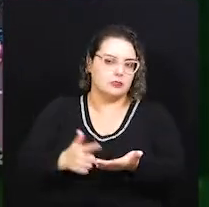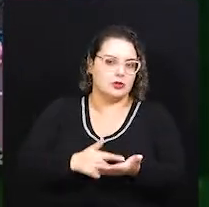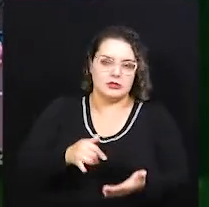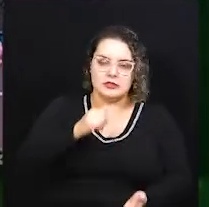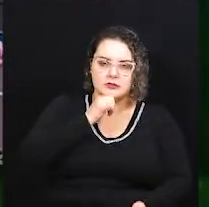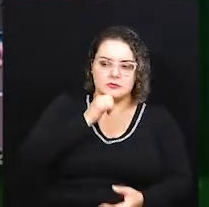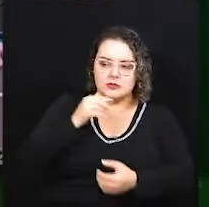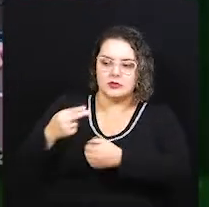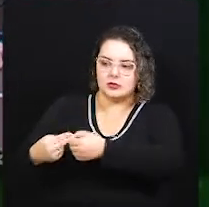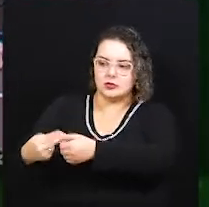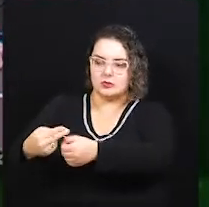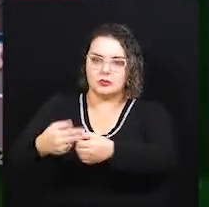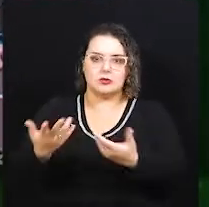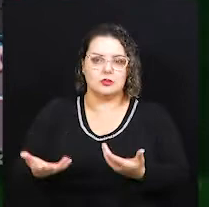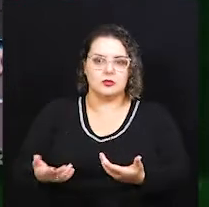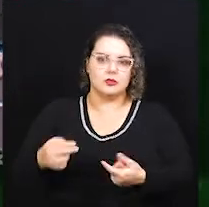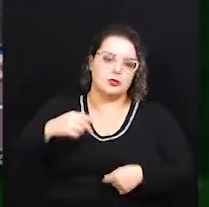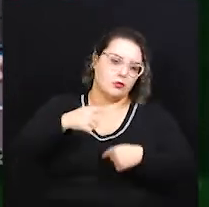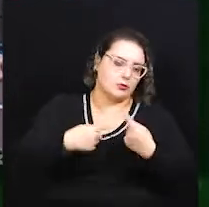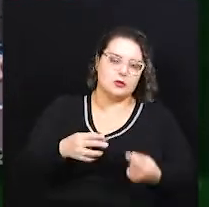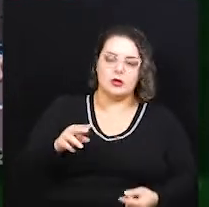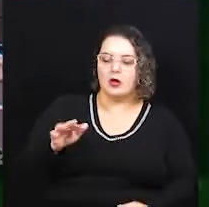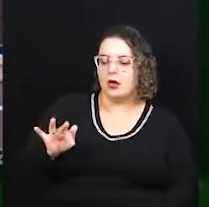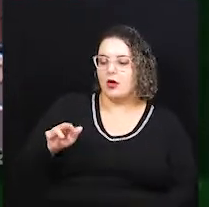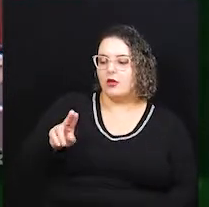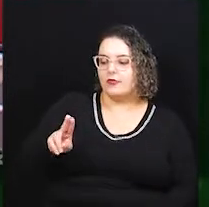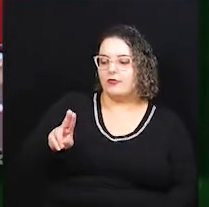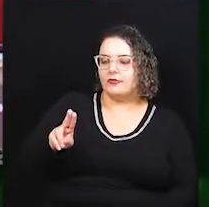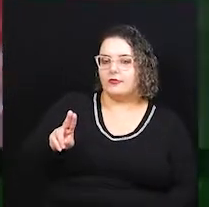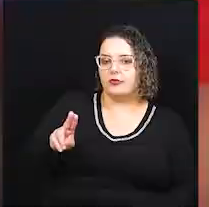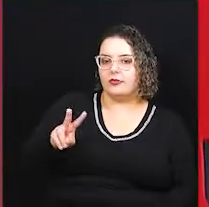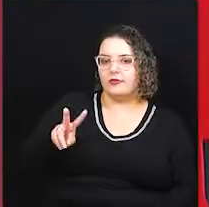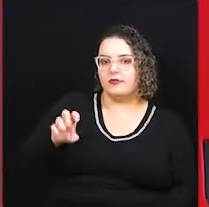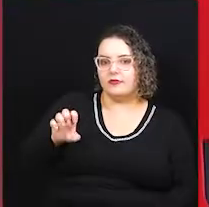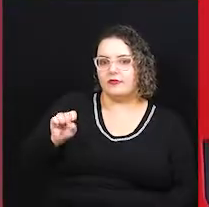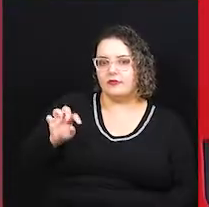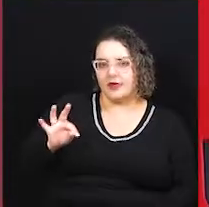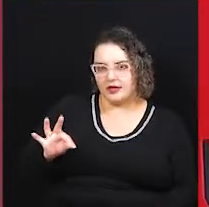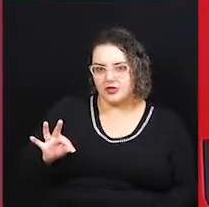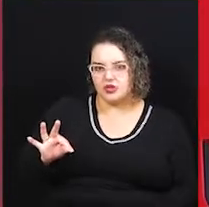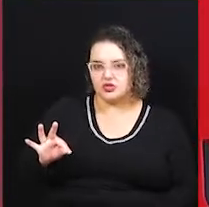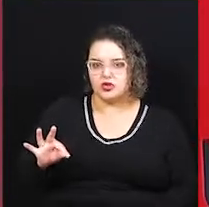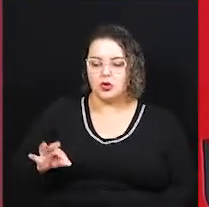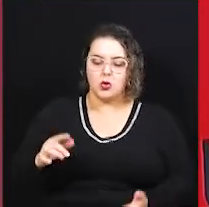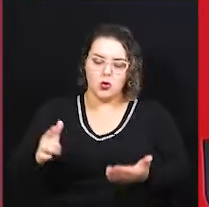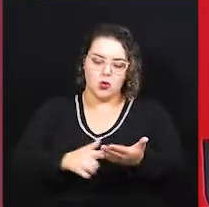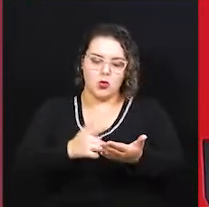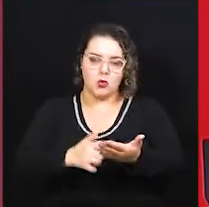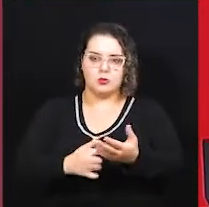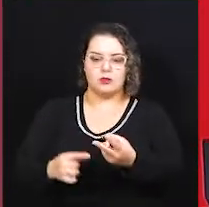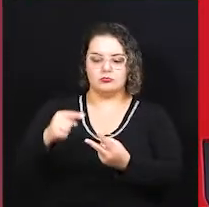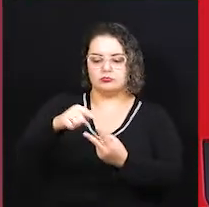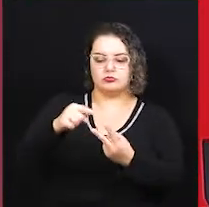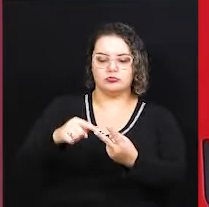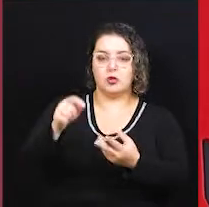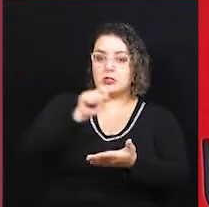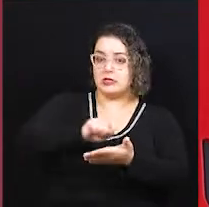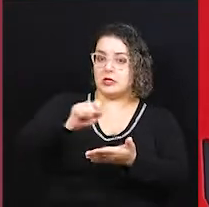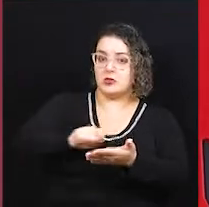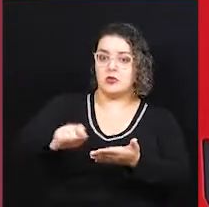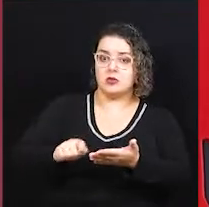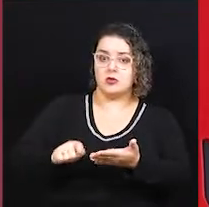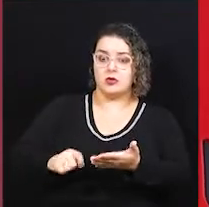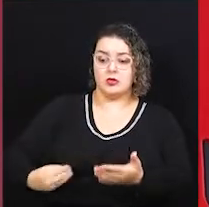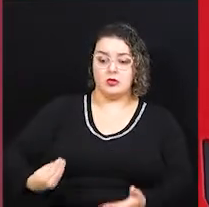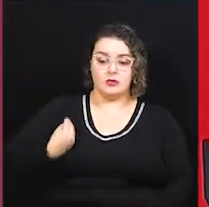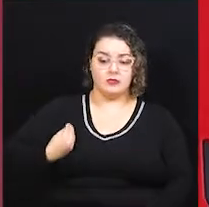está na Unicamp e outra que está na FUVEST, pega a Quincas Borbas e a Relíquia. São dois atores que